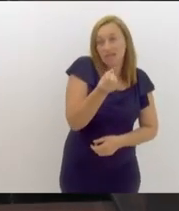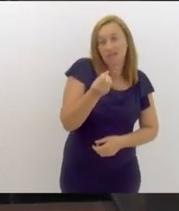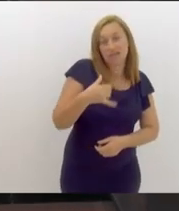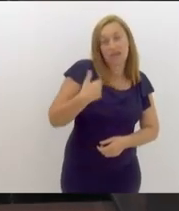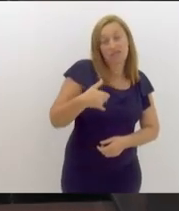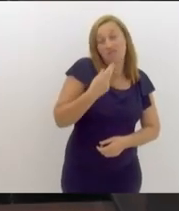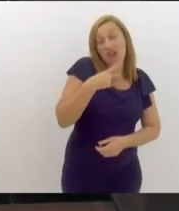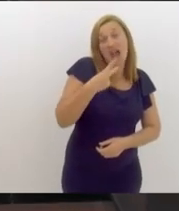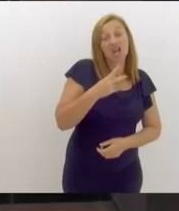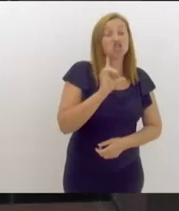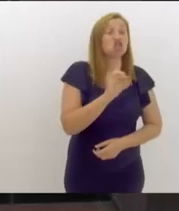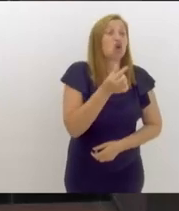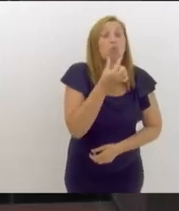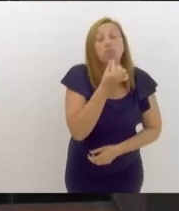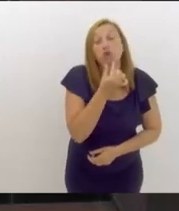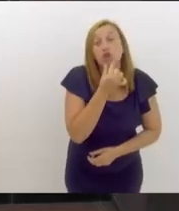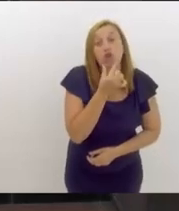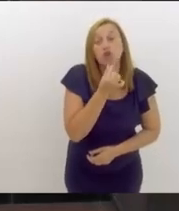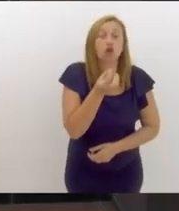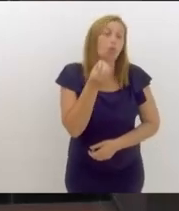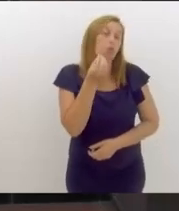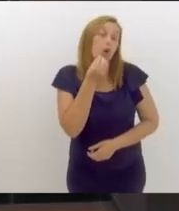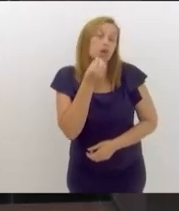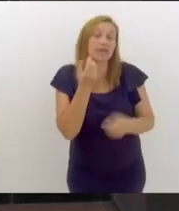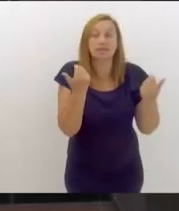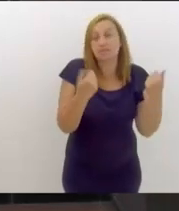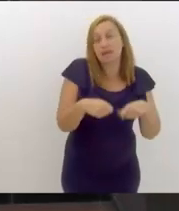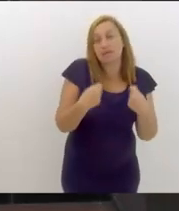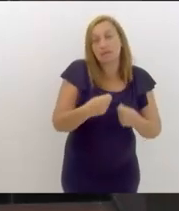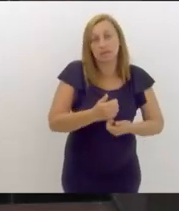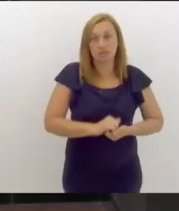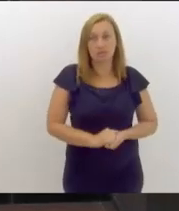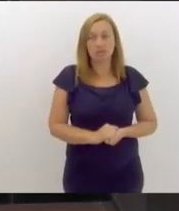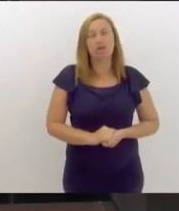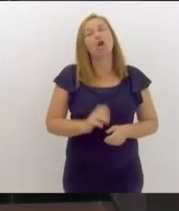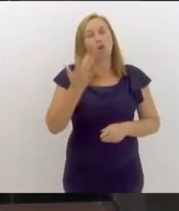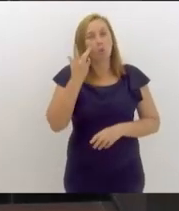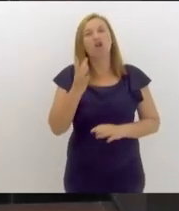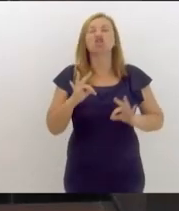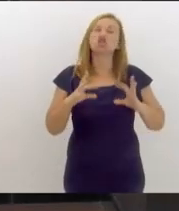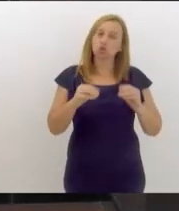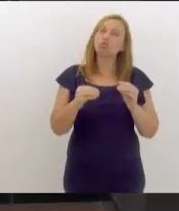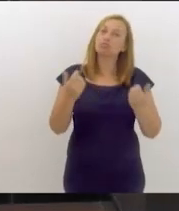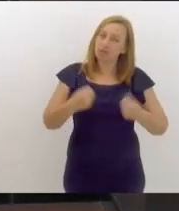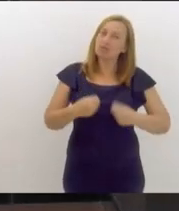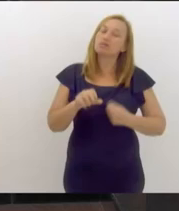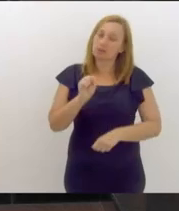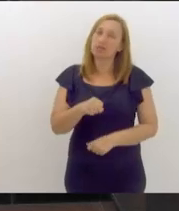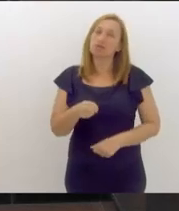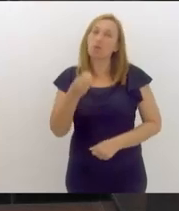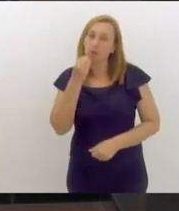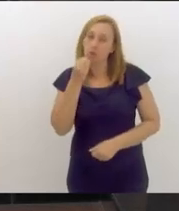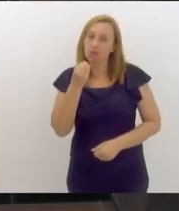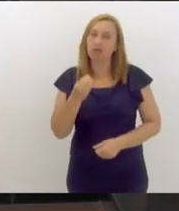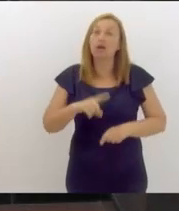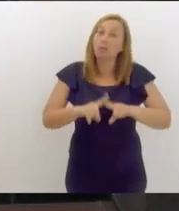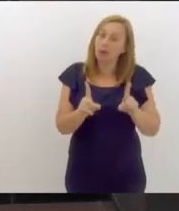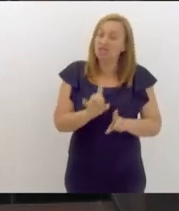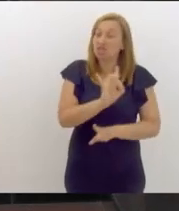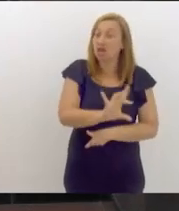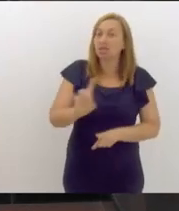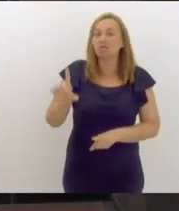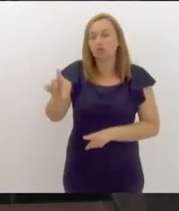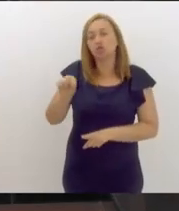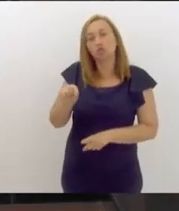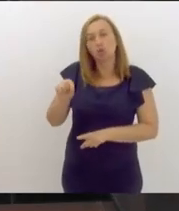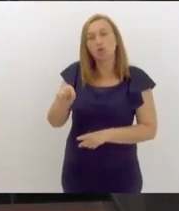que precisa de uma oportunidade eu acho que todos precisam sim de uma oportunidade mas cada um